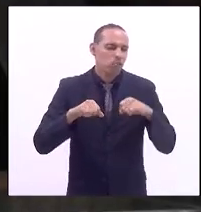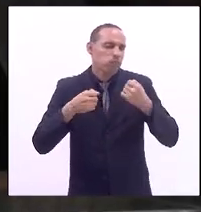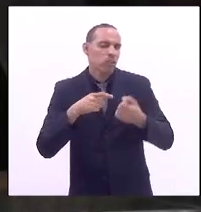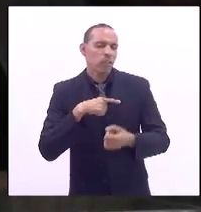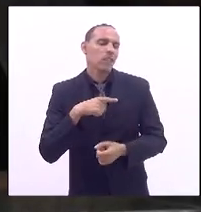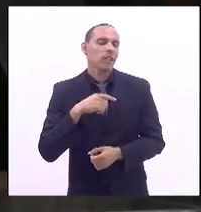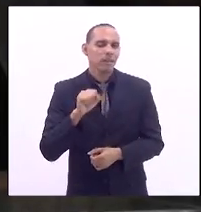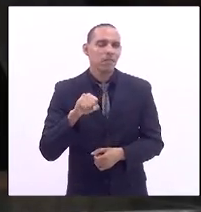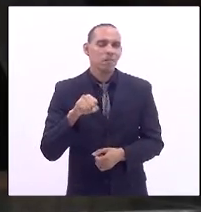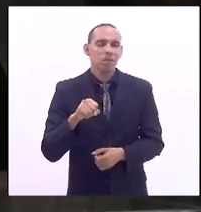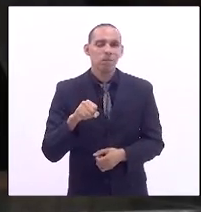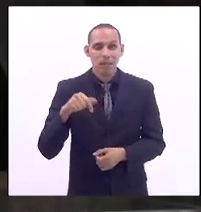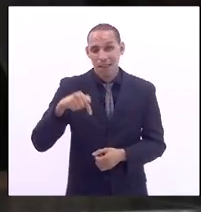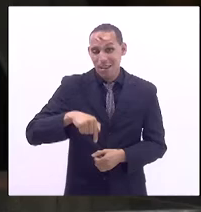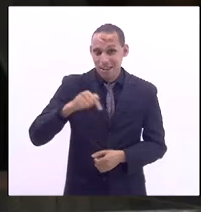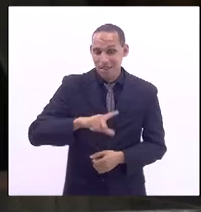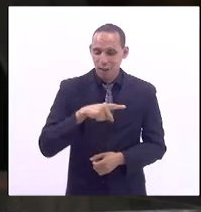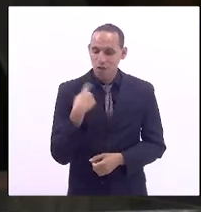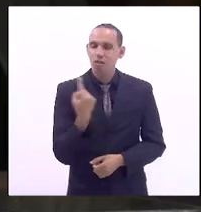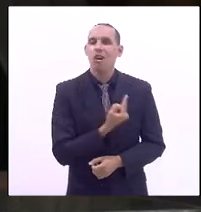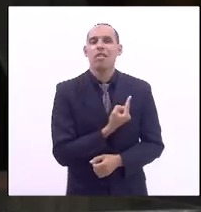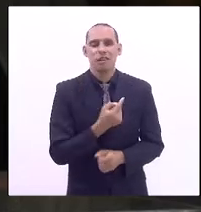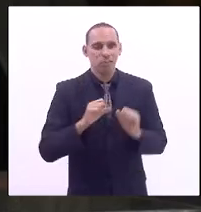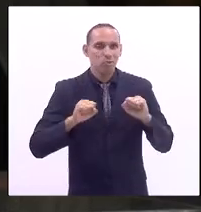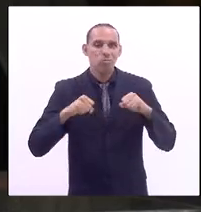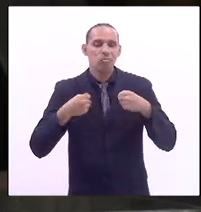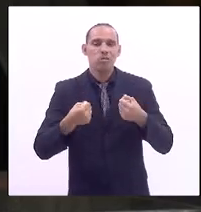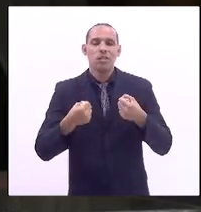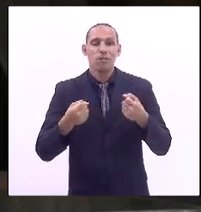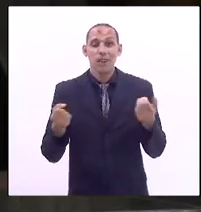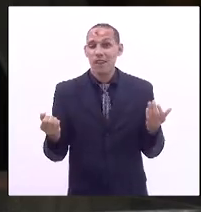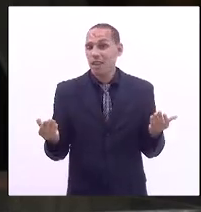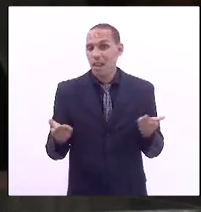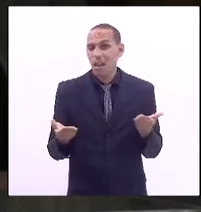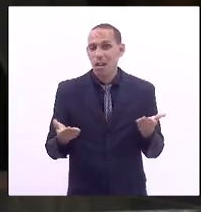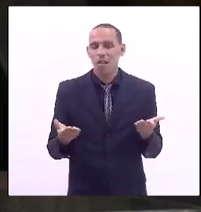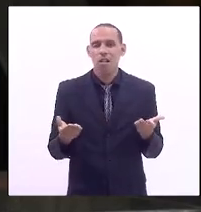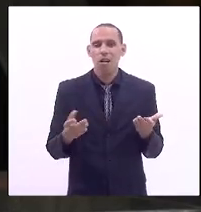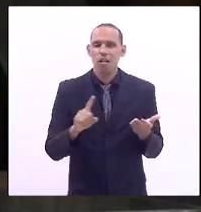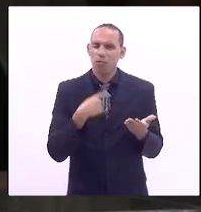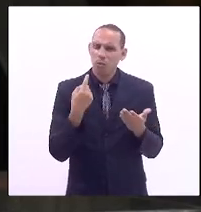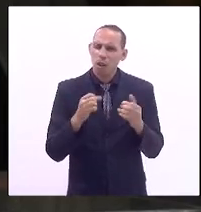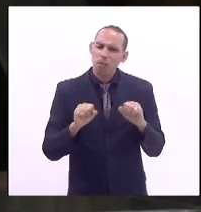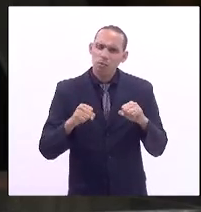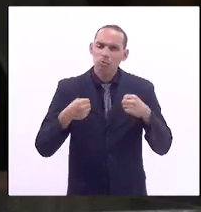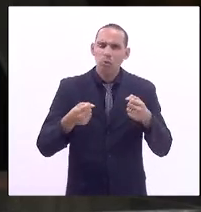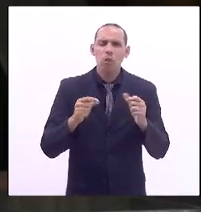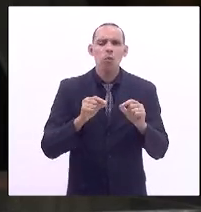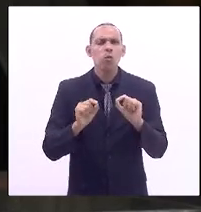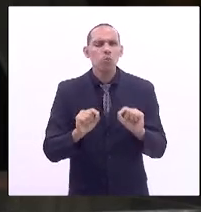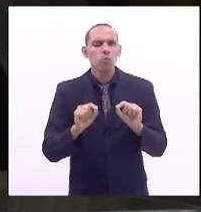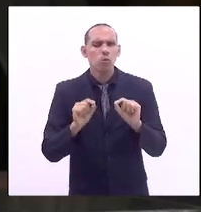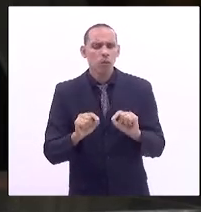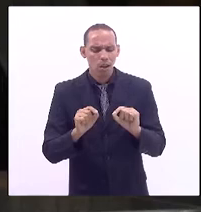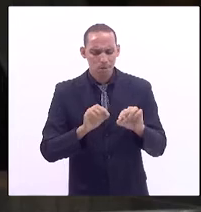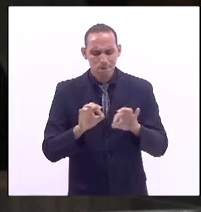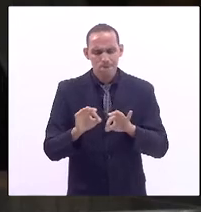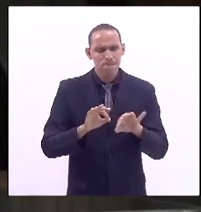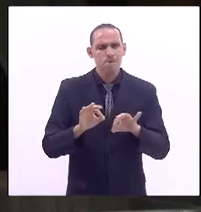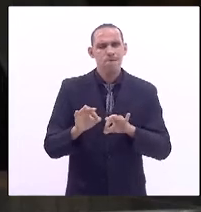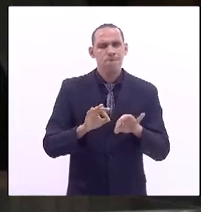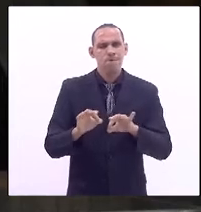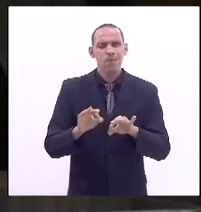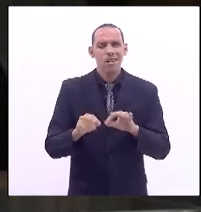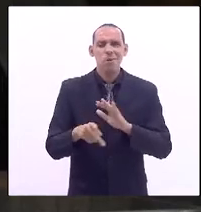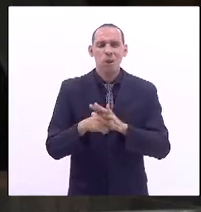esforço feito aqui por esta casa a nesse momento o esforço de elaboração é por